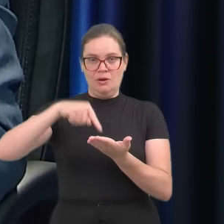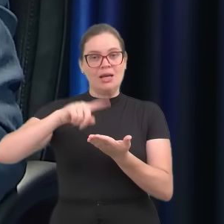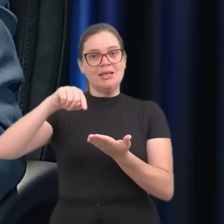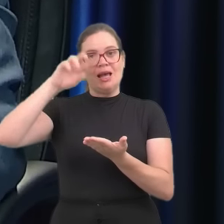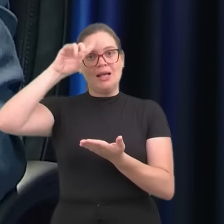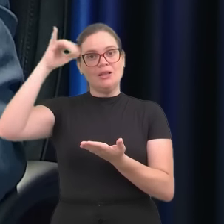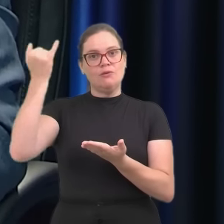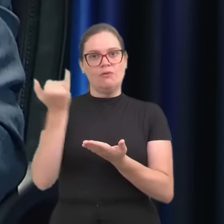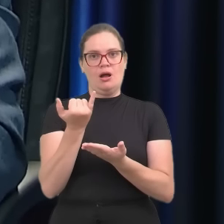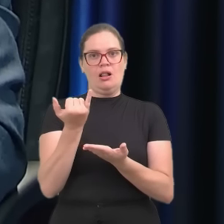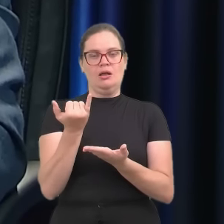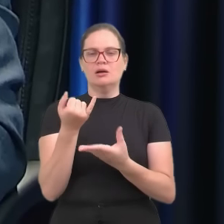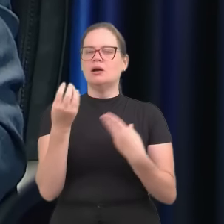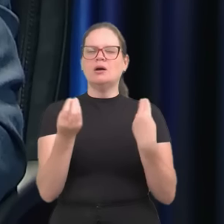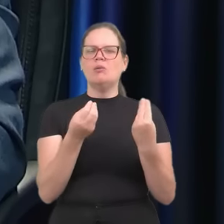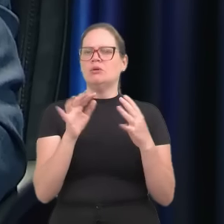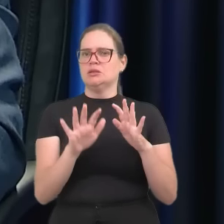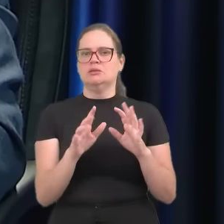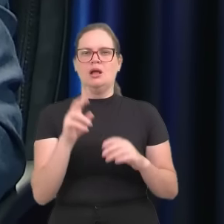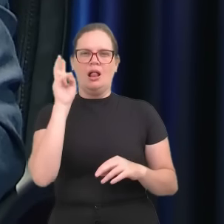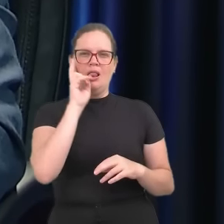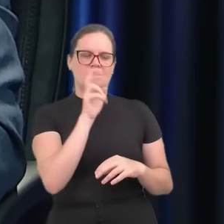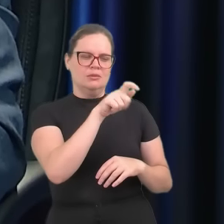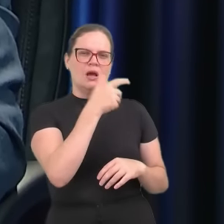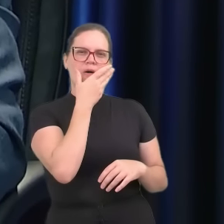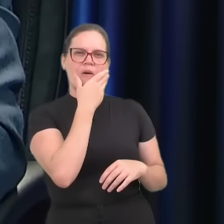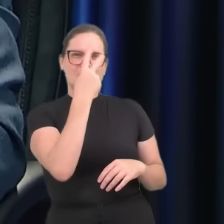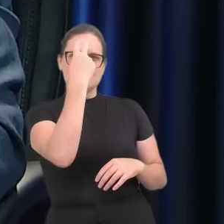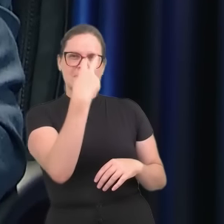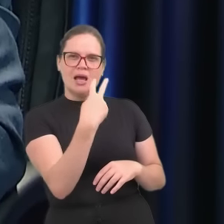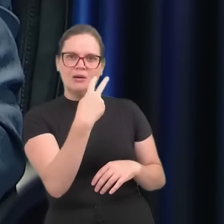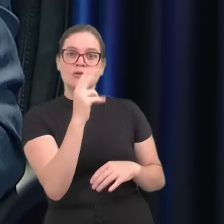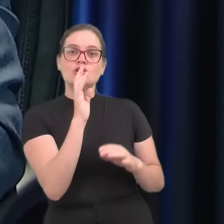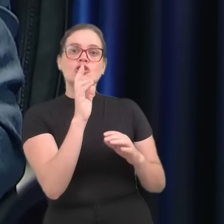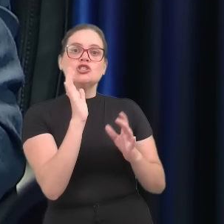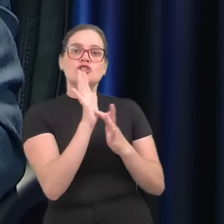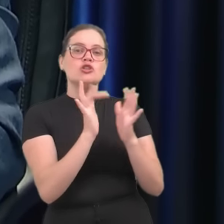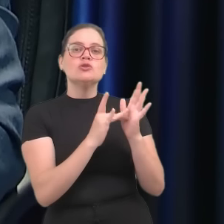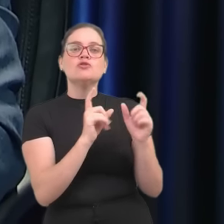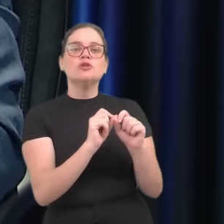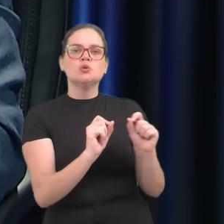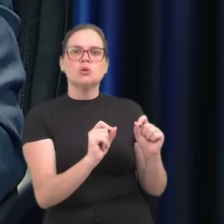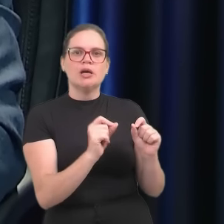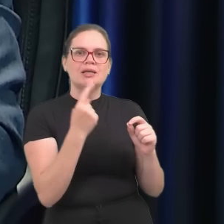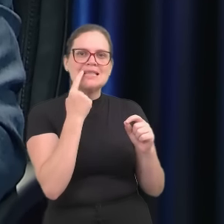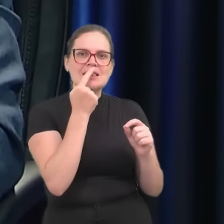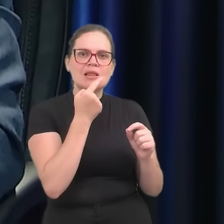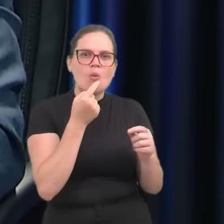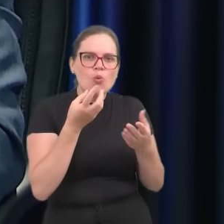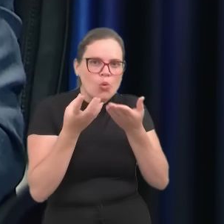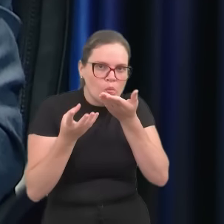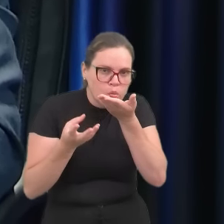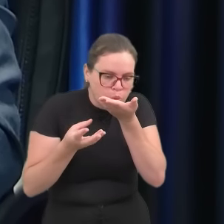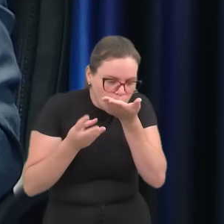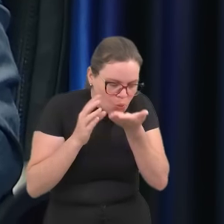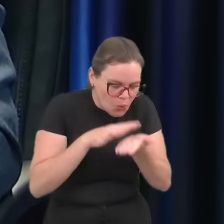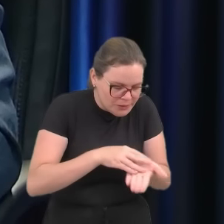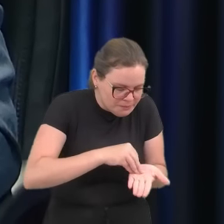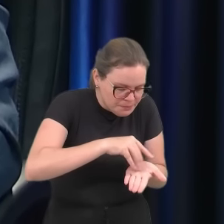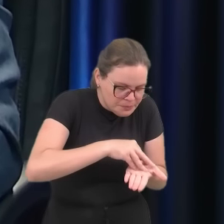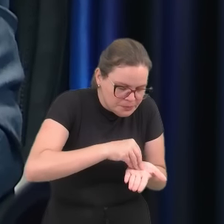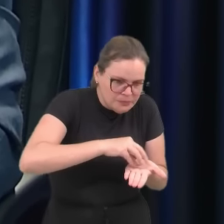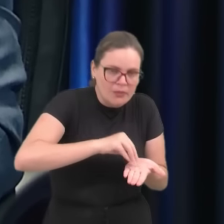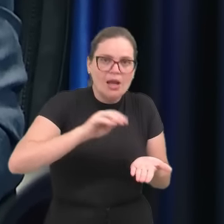Deus. Então, o que acontece? Representado aqui pela saliva que saiu da boca de Jesus. Então, Jesus é